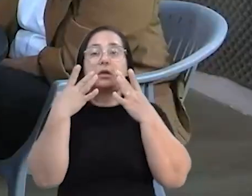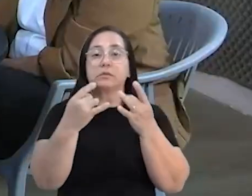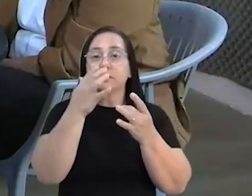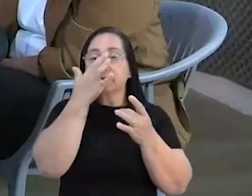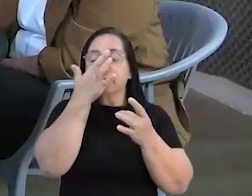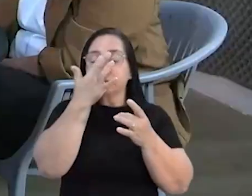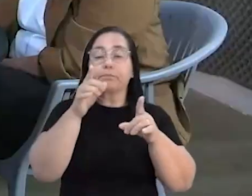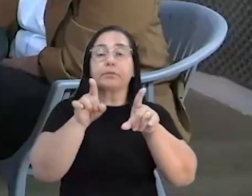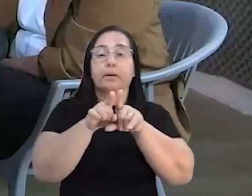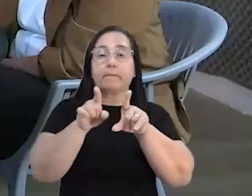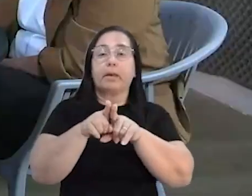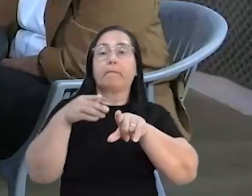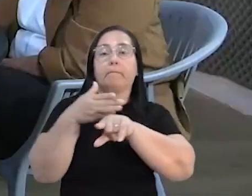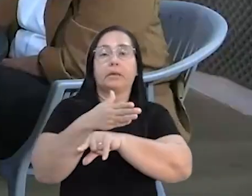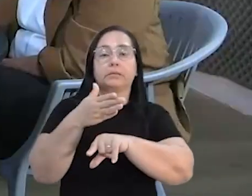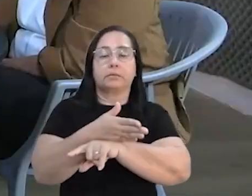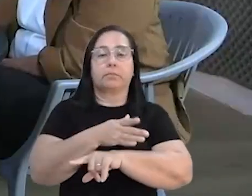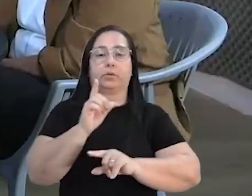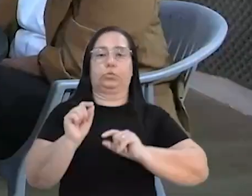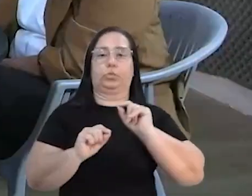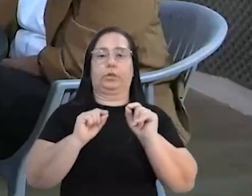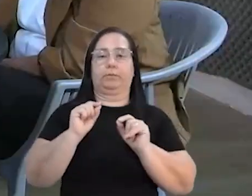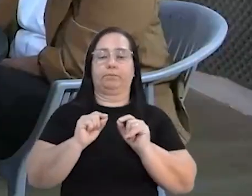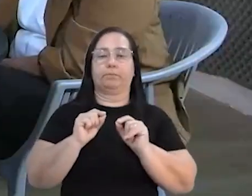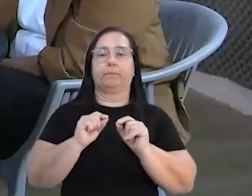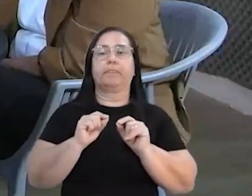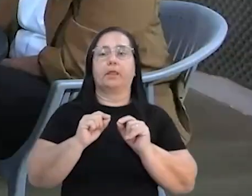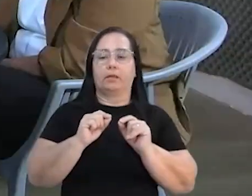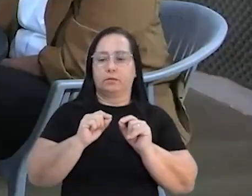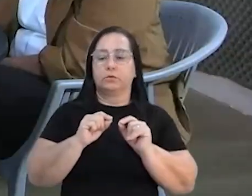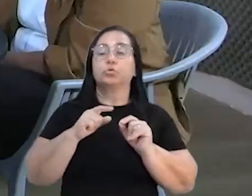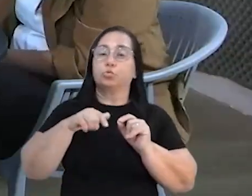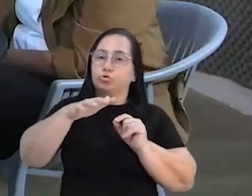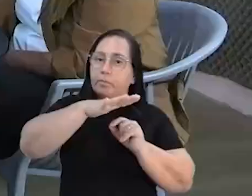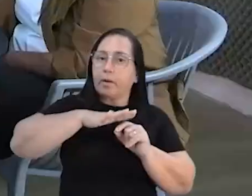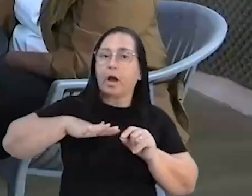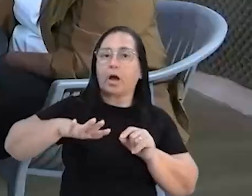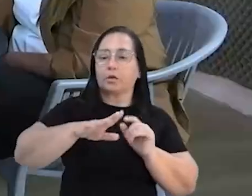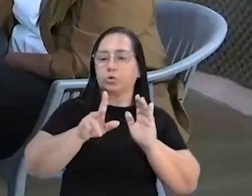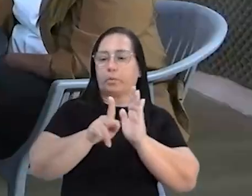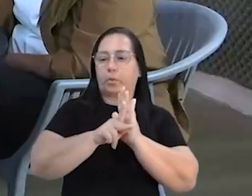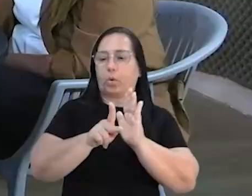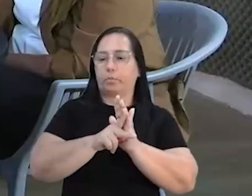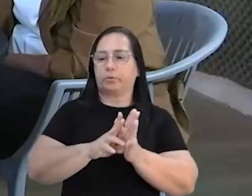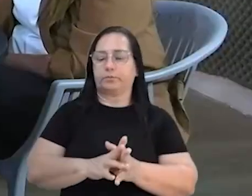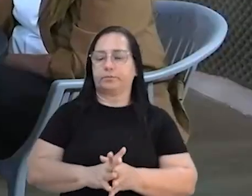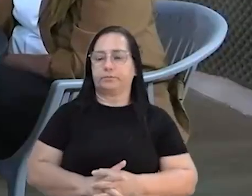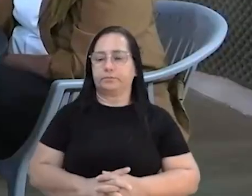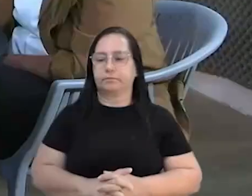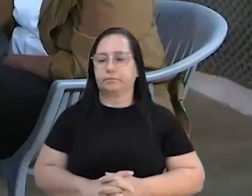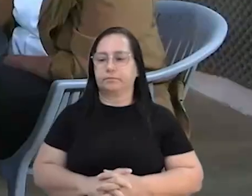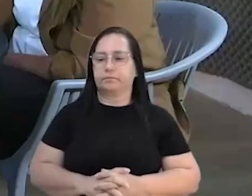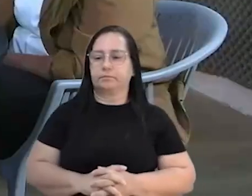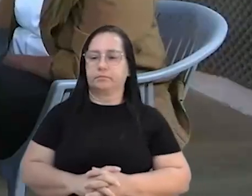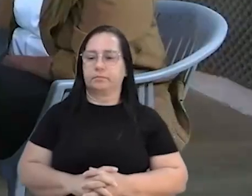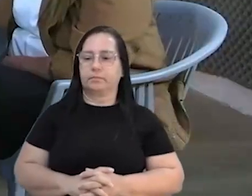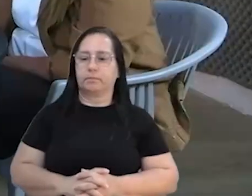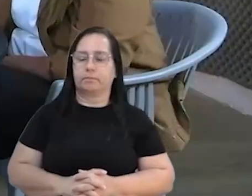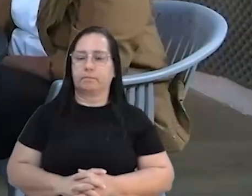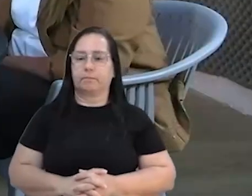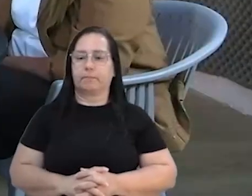e fazendo parte do loft, espaço. né? Né? Assim, Volta aí duas, Nara. Tem uma foto que